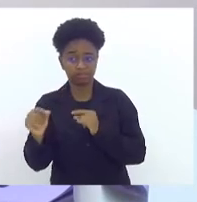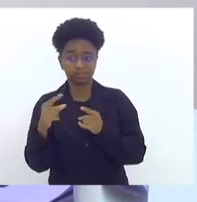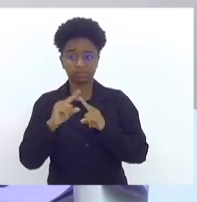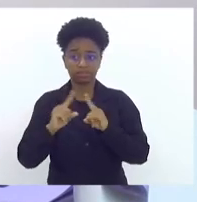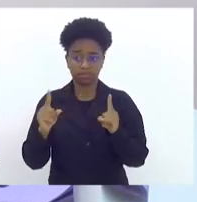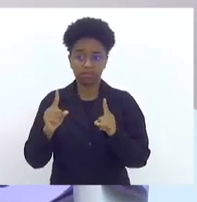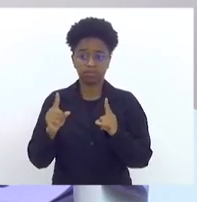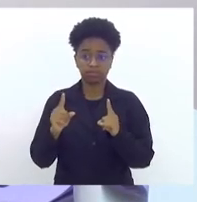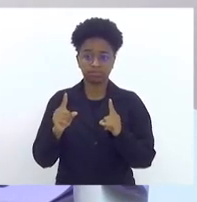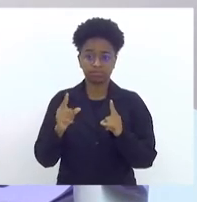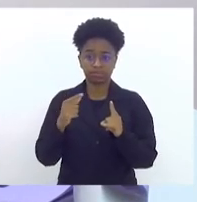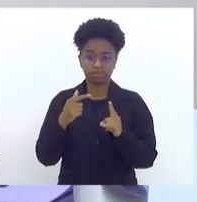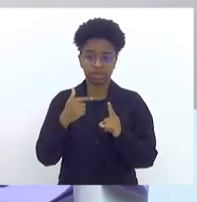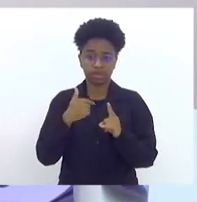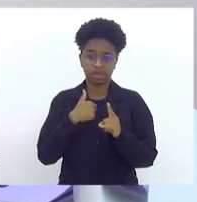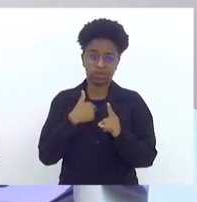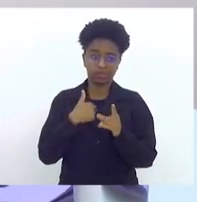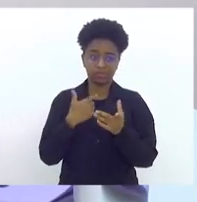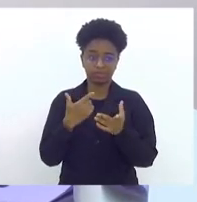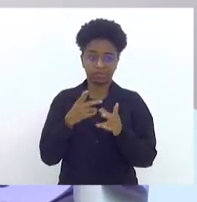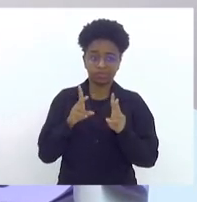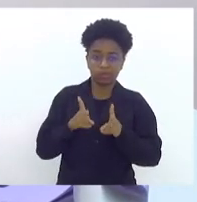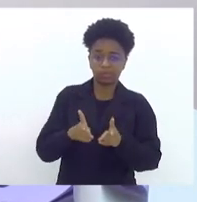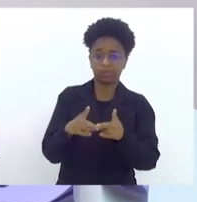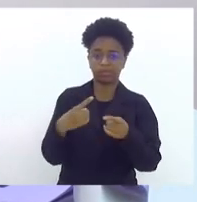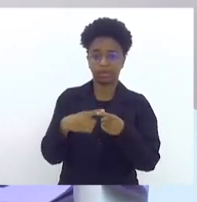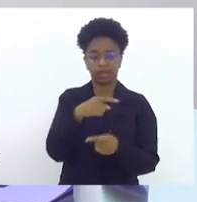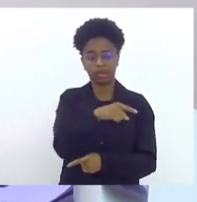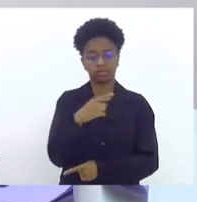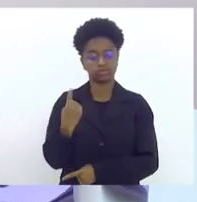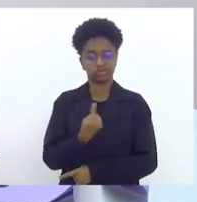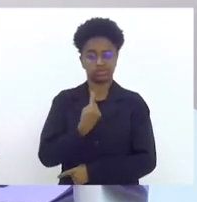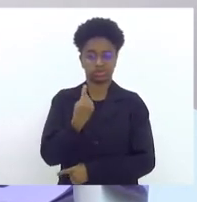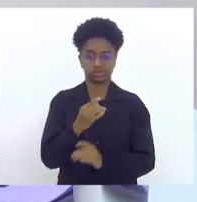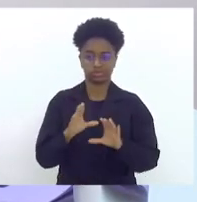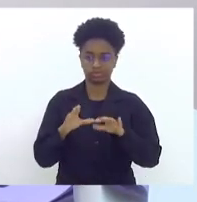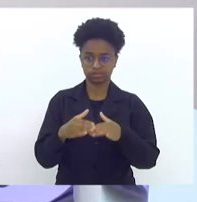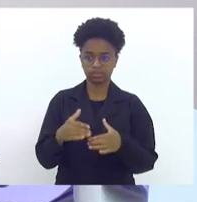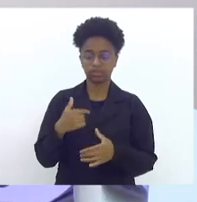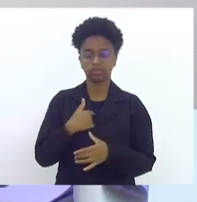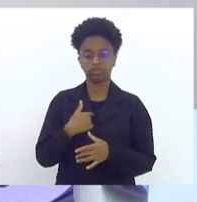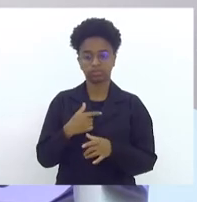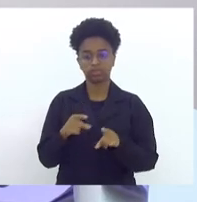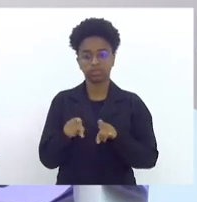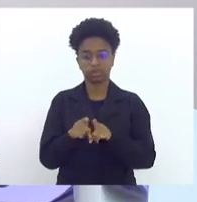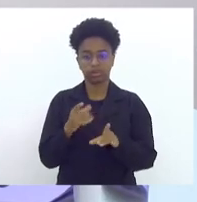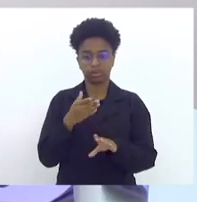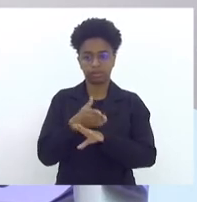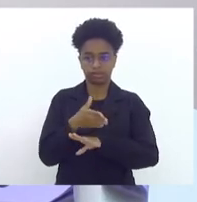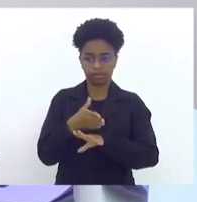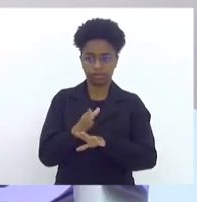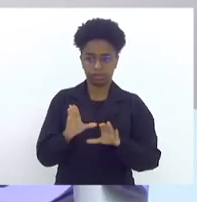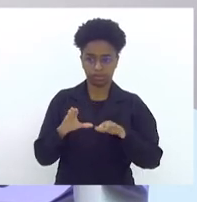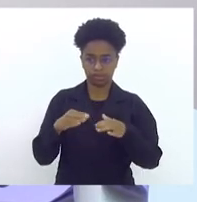ela ia ficar sozinha é na comissão integra a comissão de